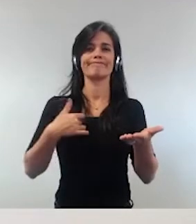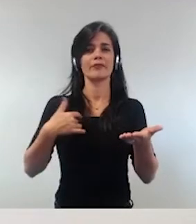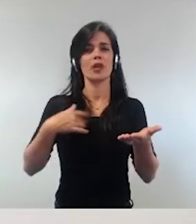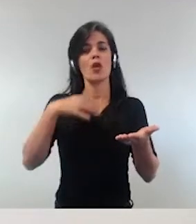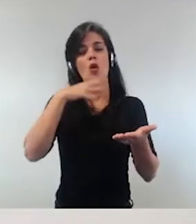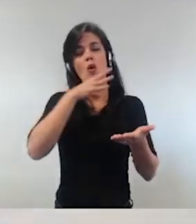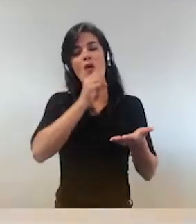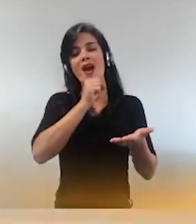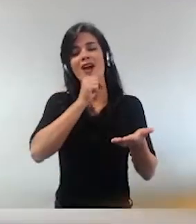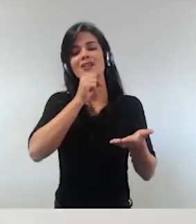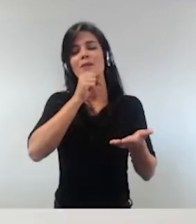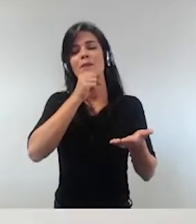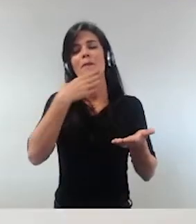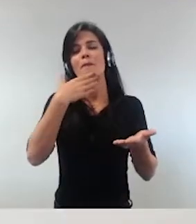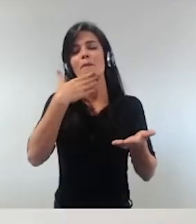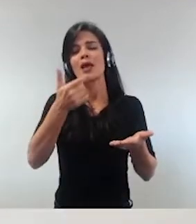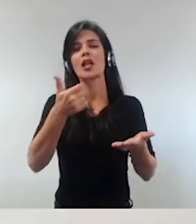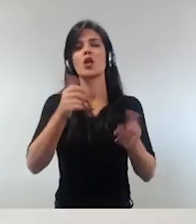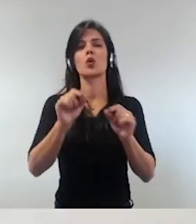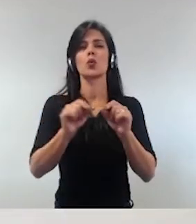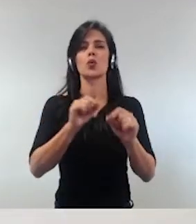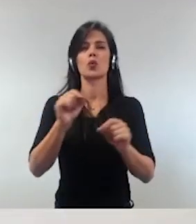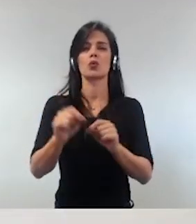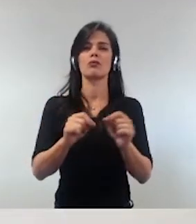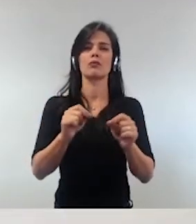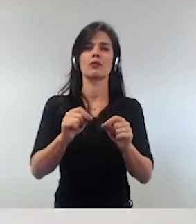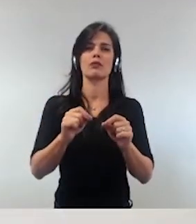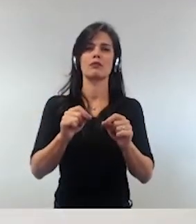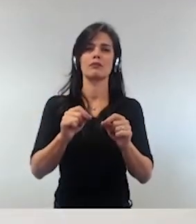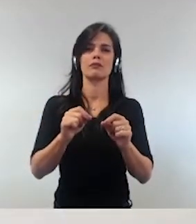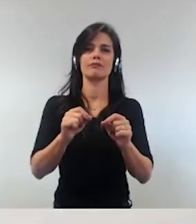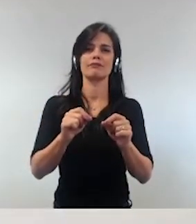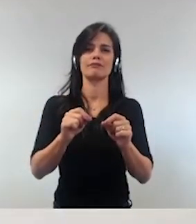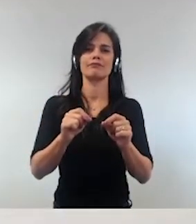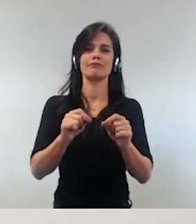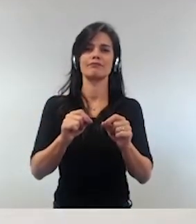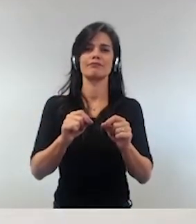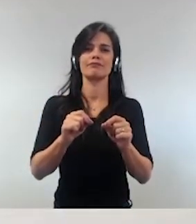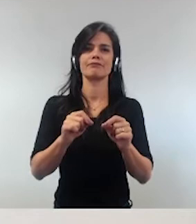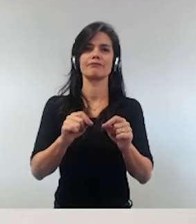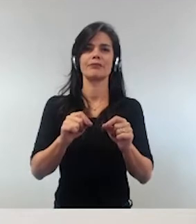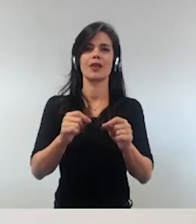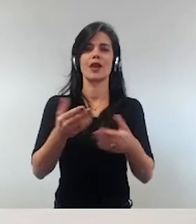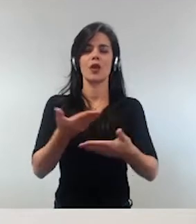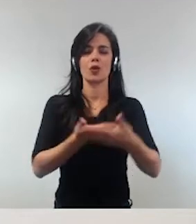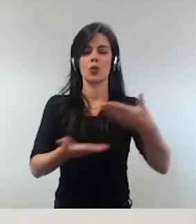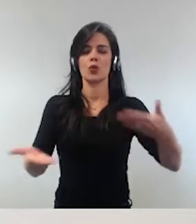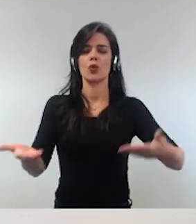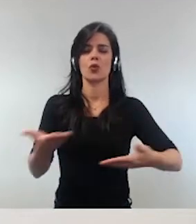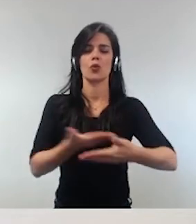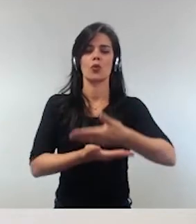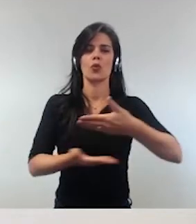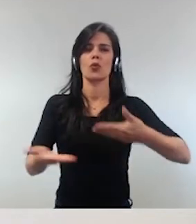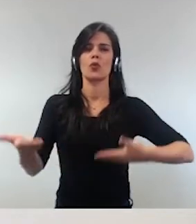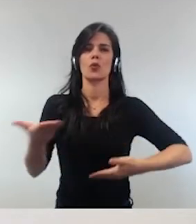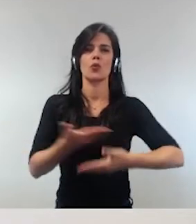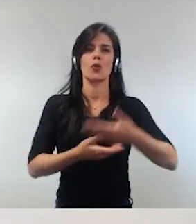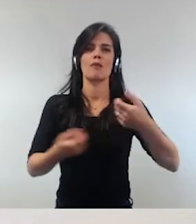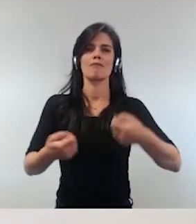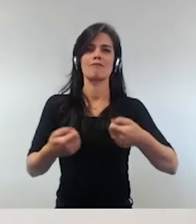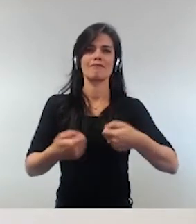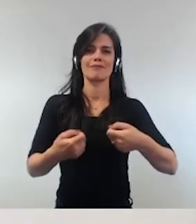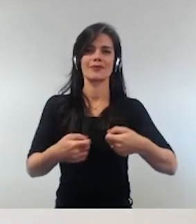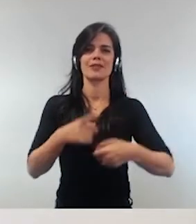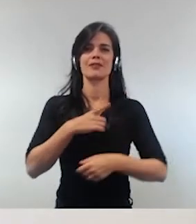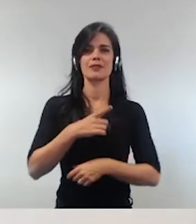outra saída senão a ampliação do campo negocial. A Priscila